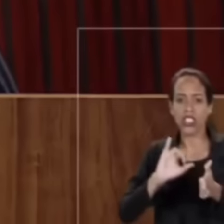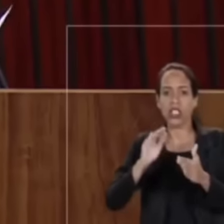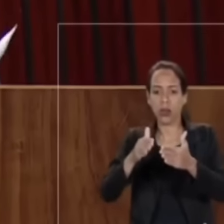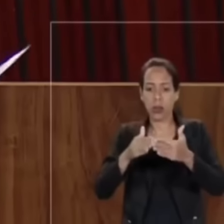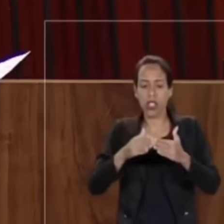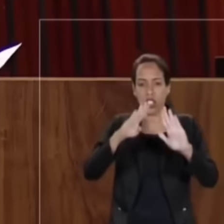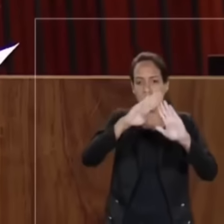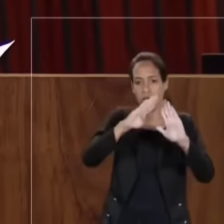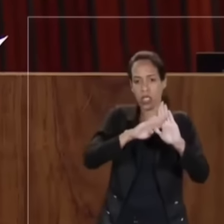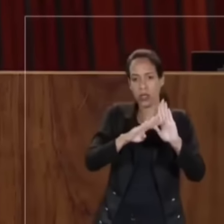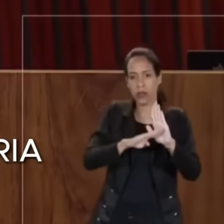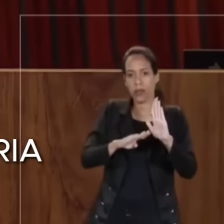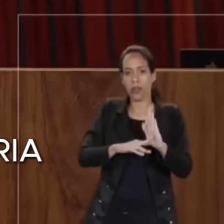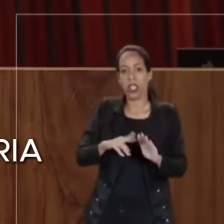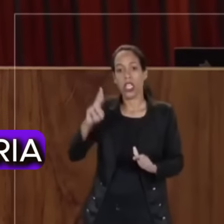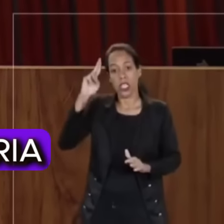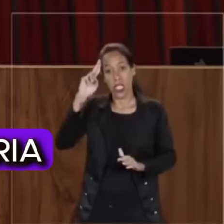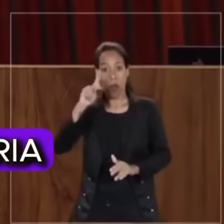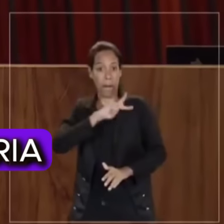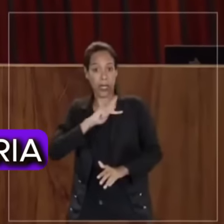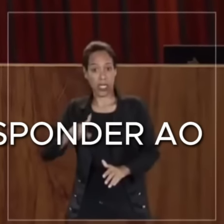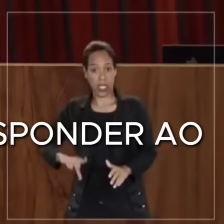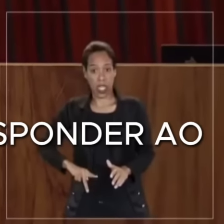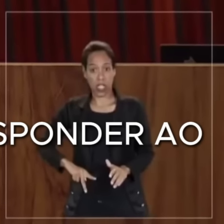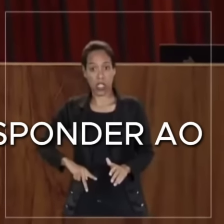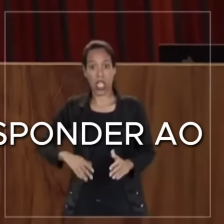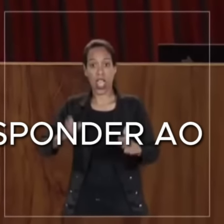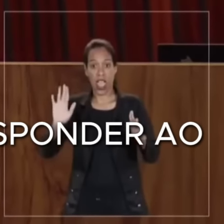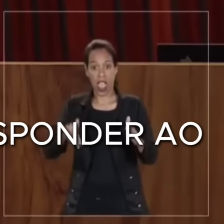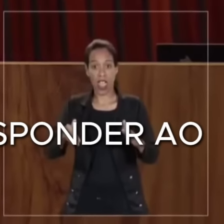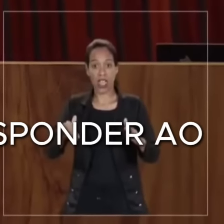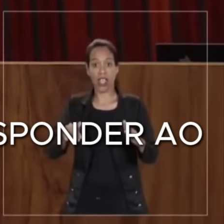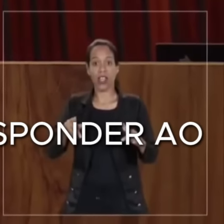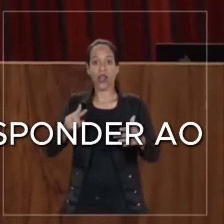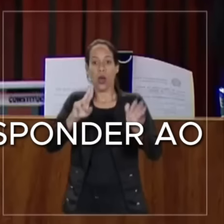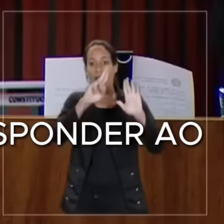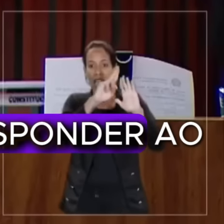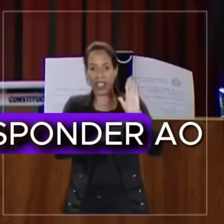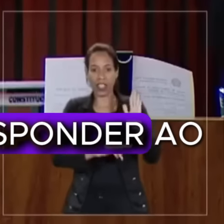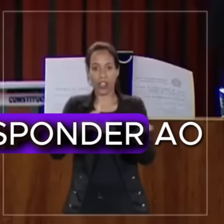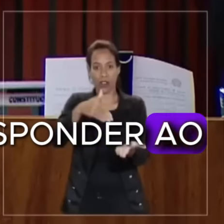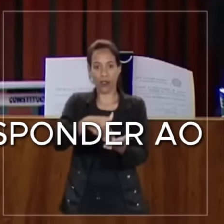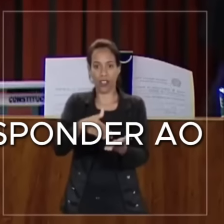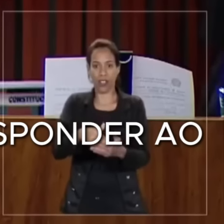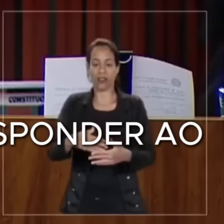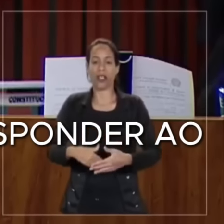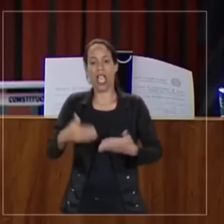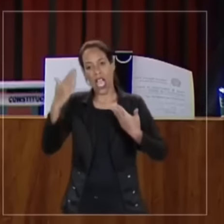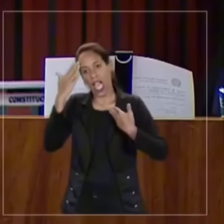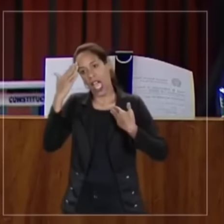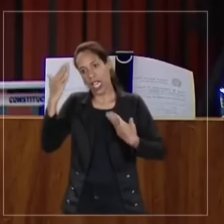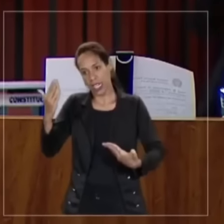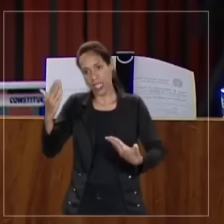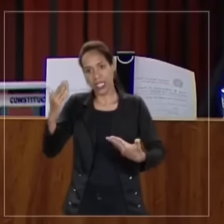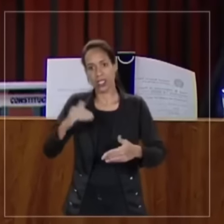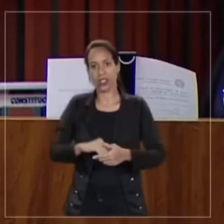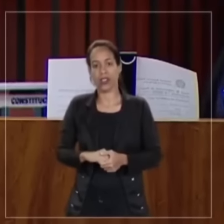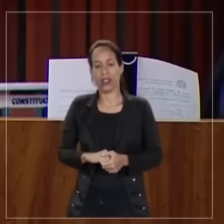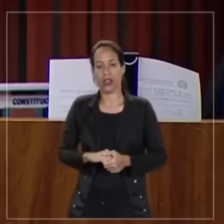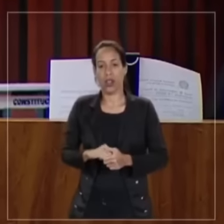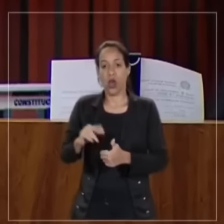E aí eu vou responder. Vocês mandem a carta rogatória, me notifiquem e tudo mais. E eu vou responder ao processo